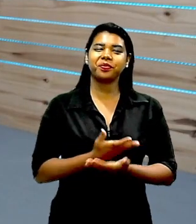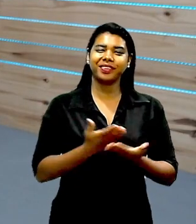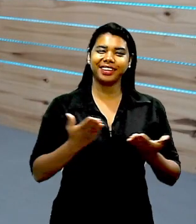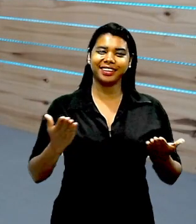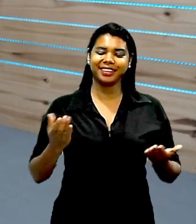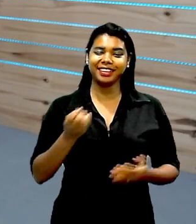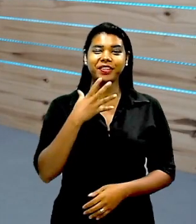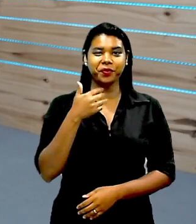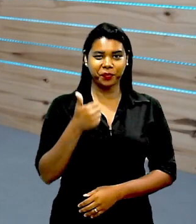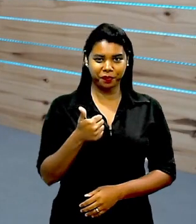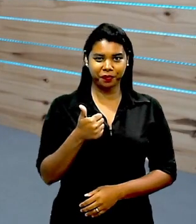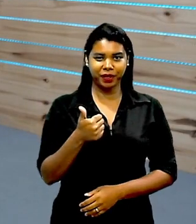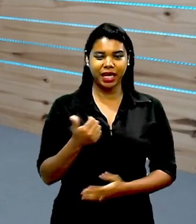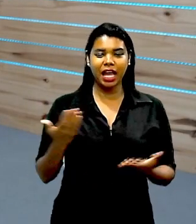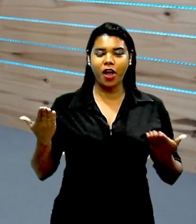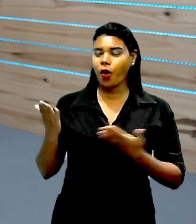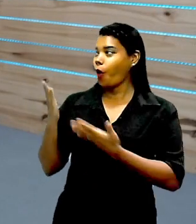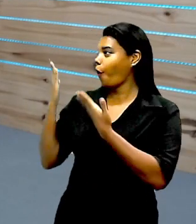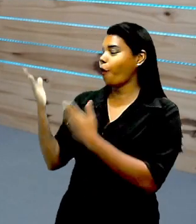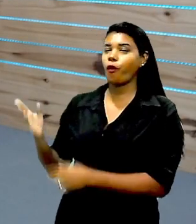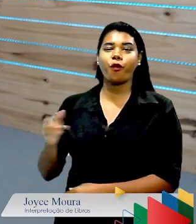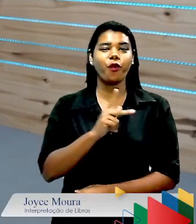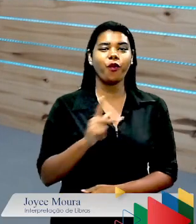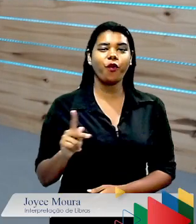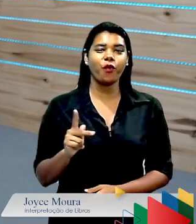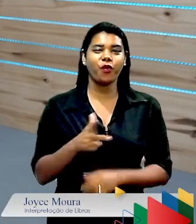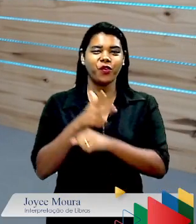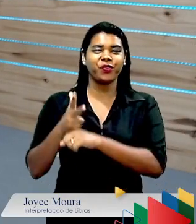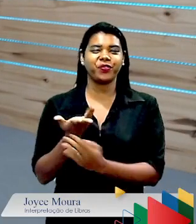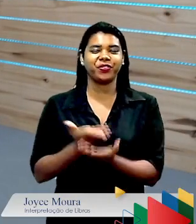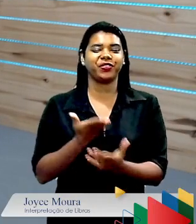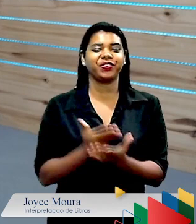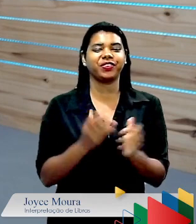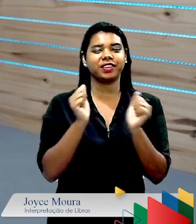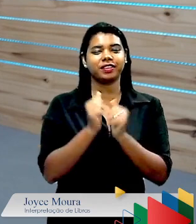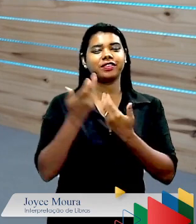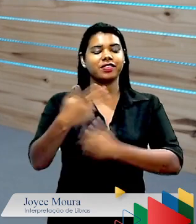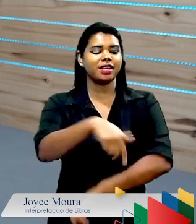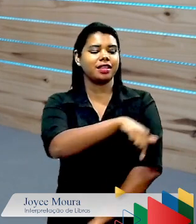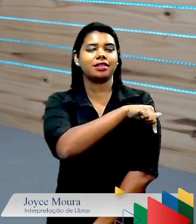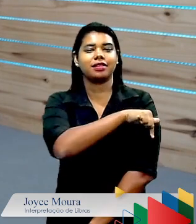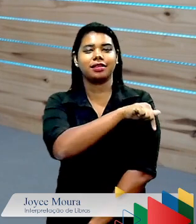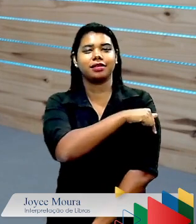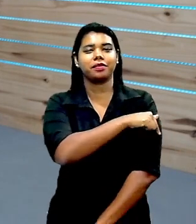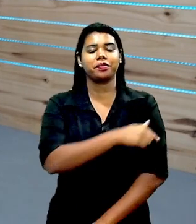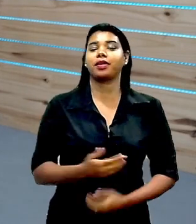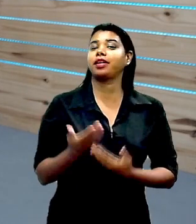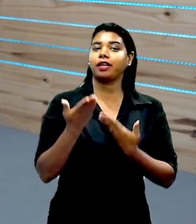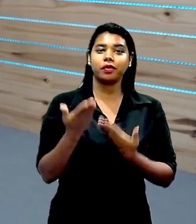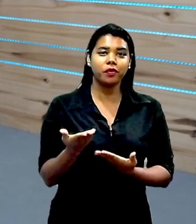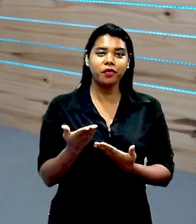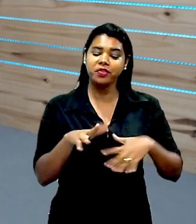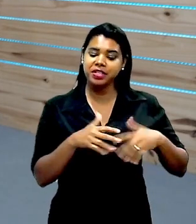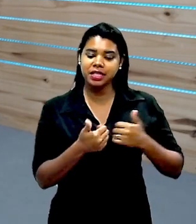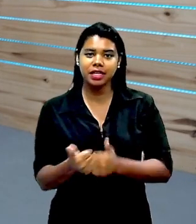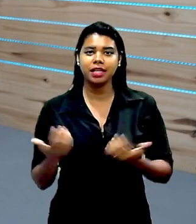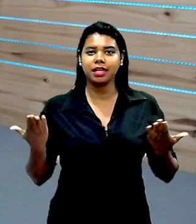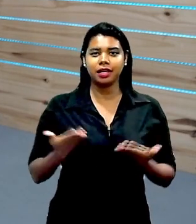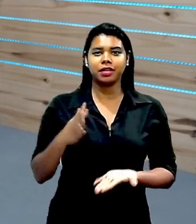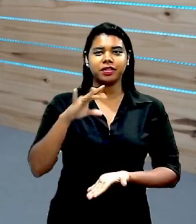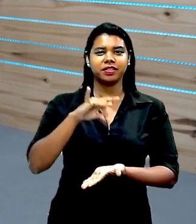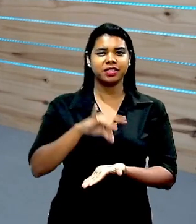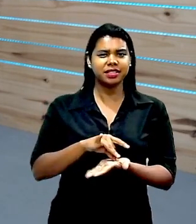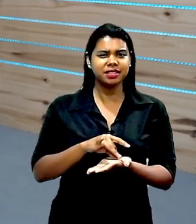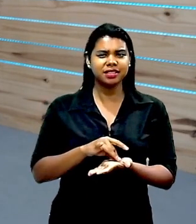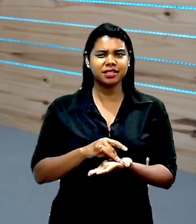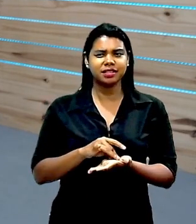Olá, pessoal, tudo bem? Professor Almir Serpa aqui para mais uma videoaula com você do sétimo ano, ou você que nos segue aí fazendo